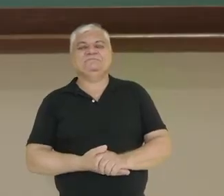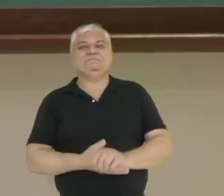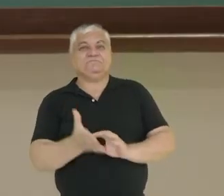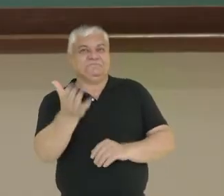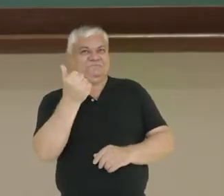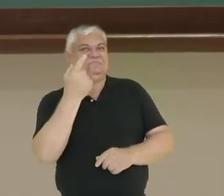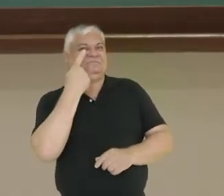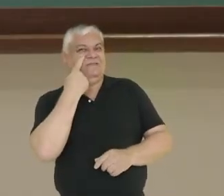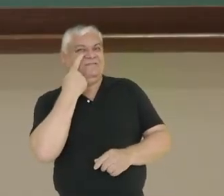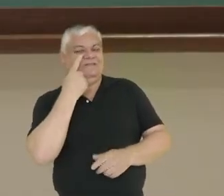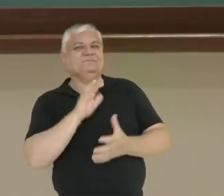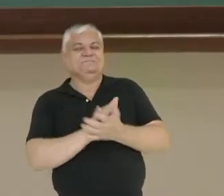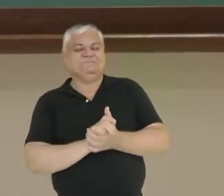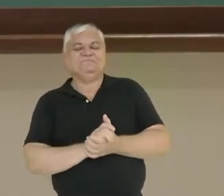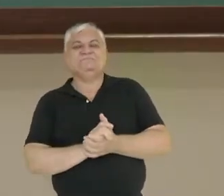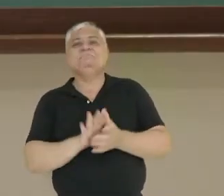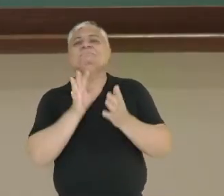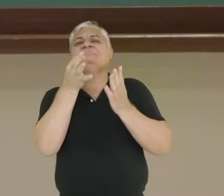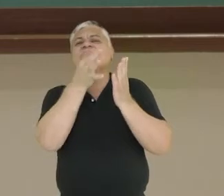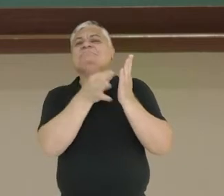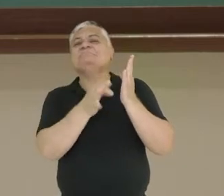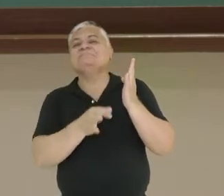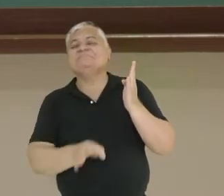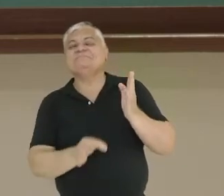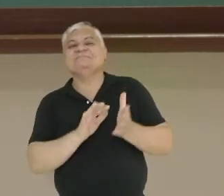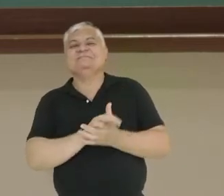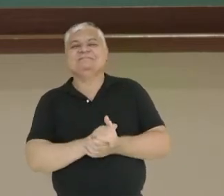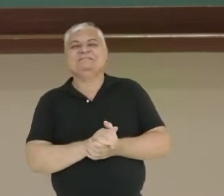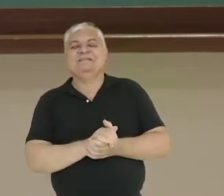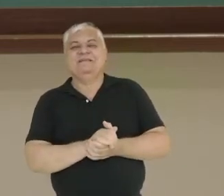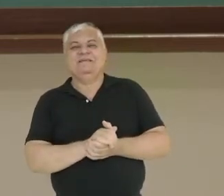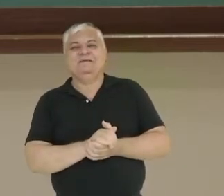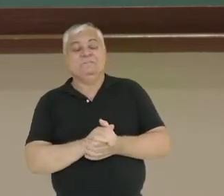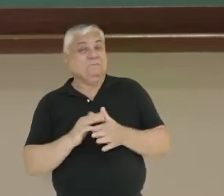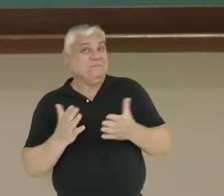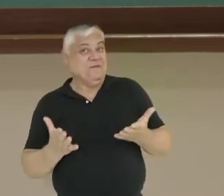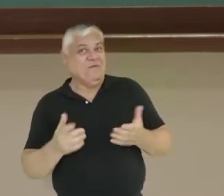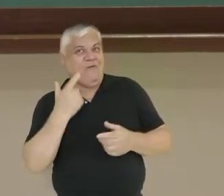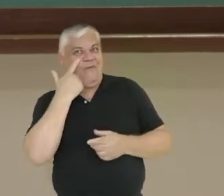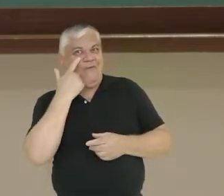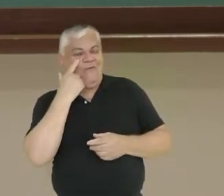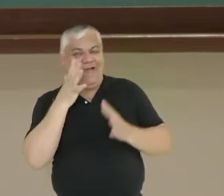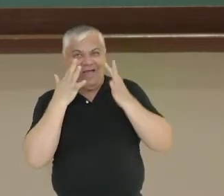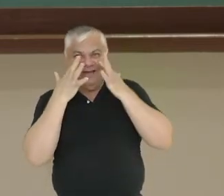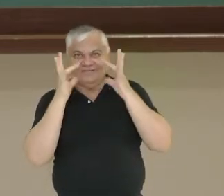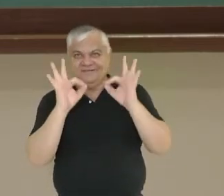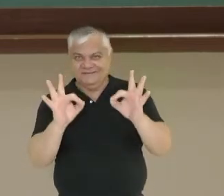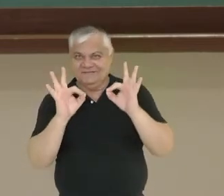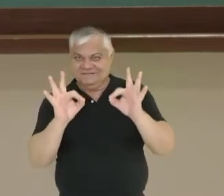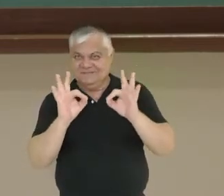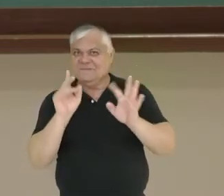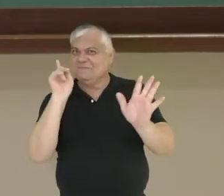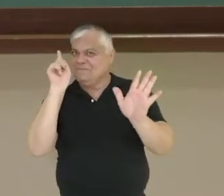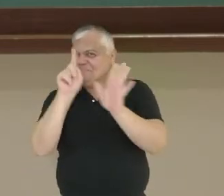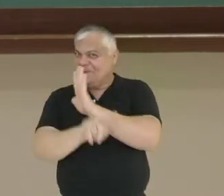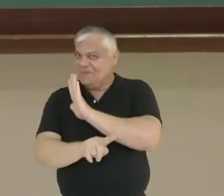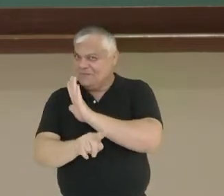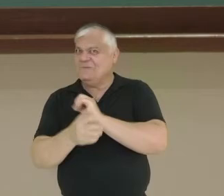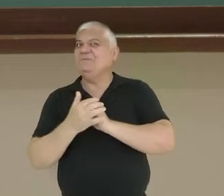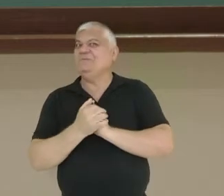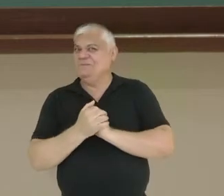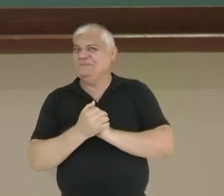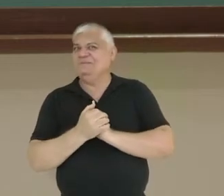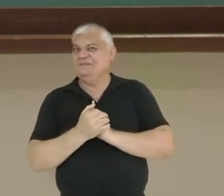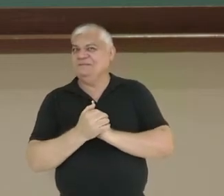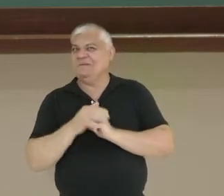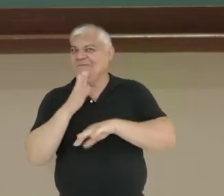Vamos lá, pessoal. Vamos corrigir o nosso exercício? Então, preste bem atenção na pergunta do